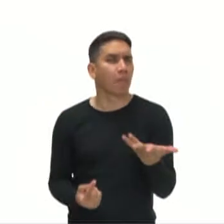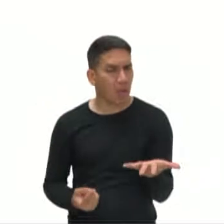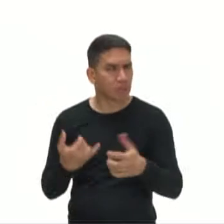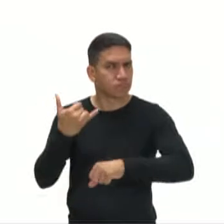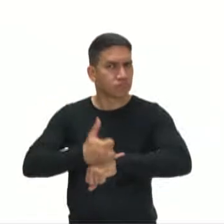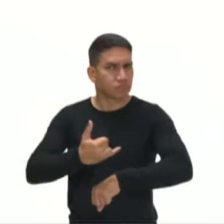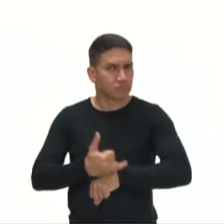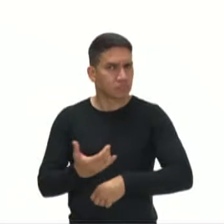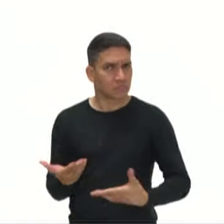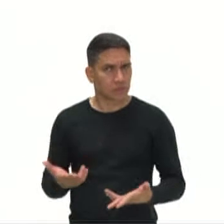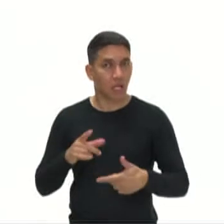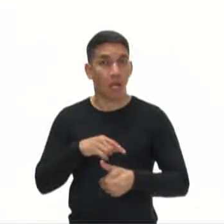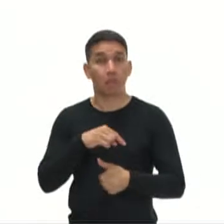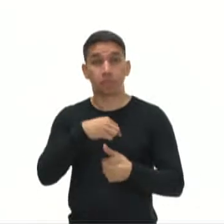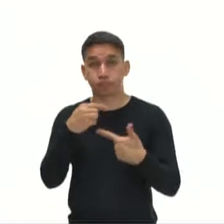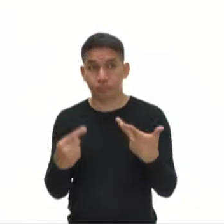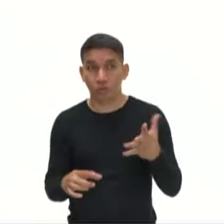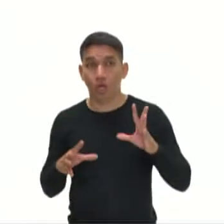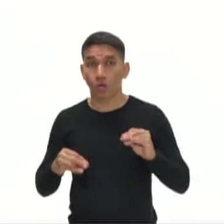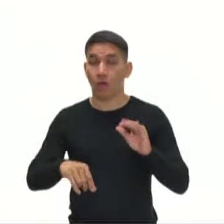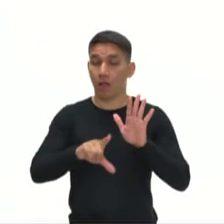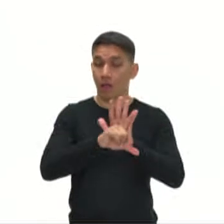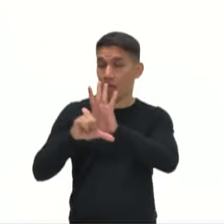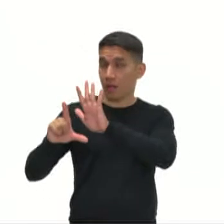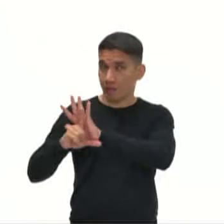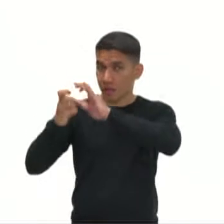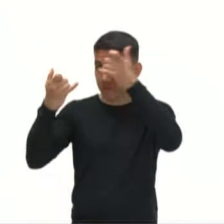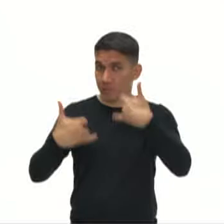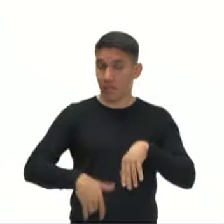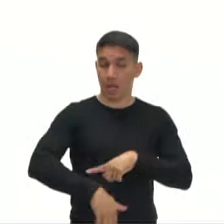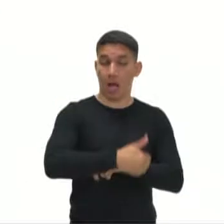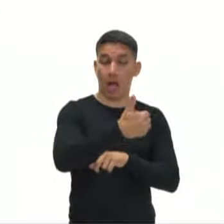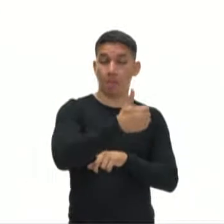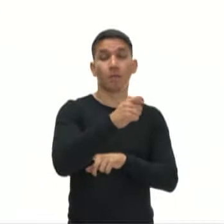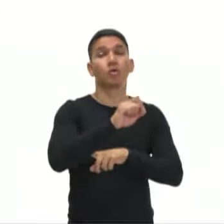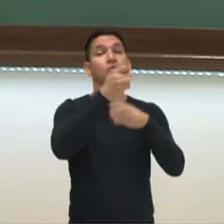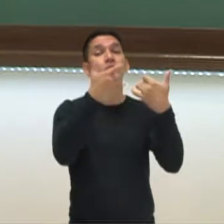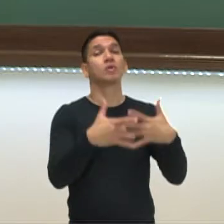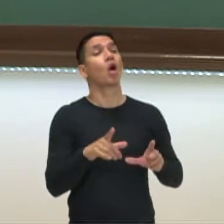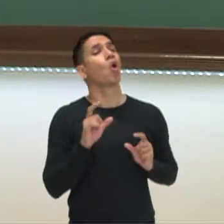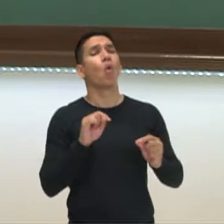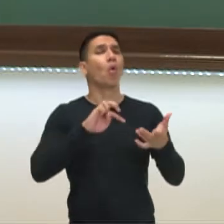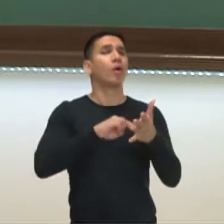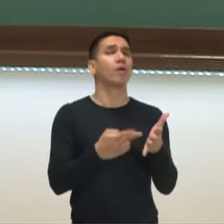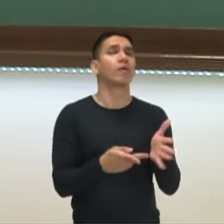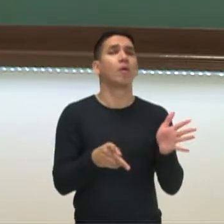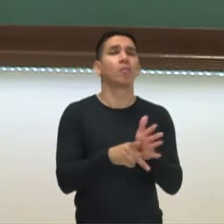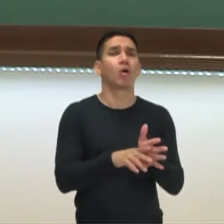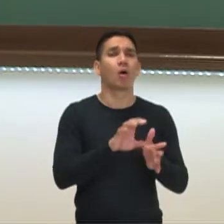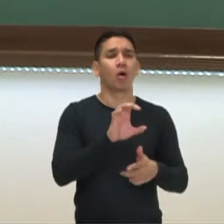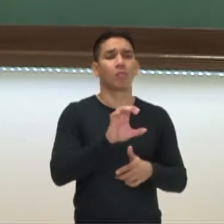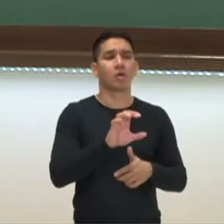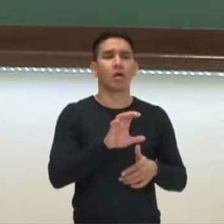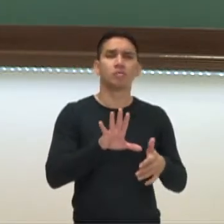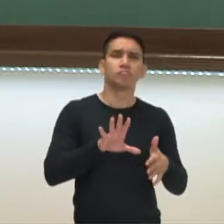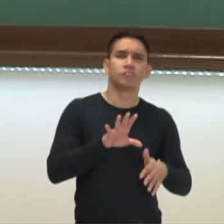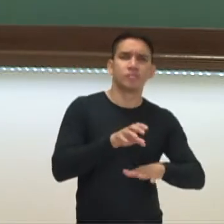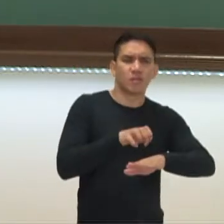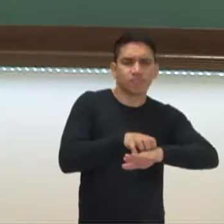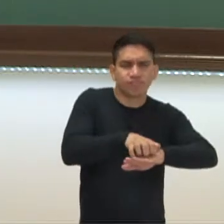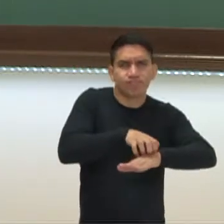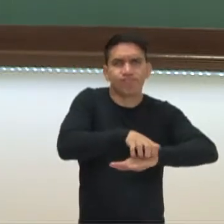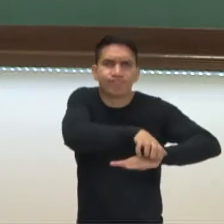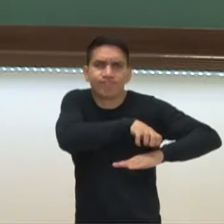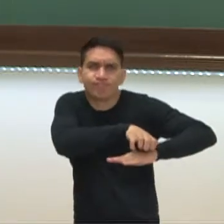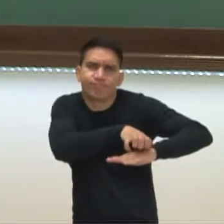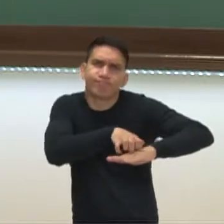E essas duas leis trabalham isso. A primeira lei trabalha com o que é uma resistência ôhmica, e a segunda lei é como